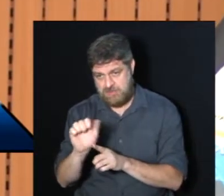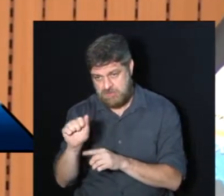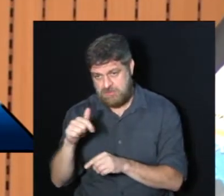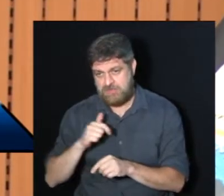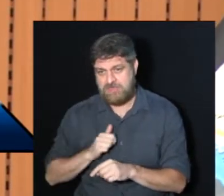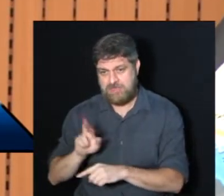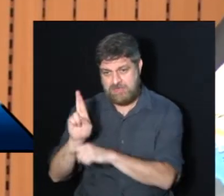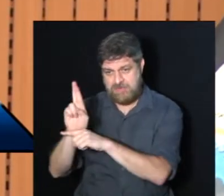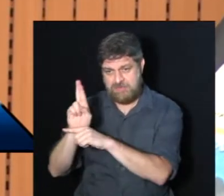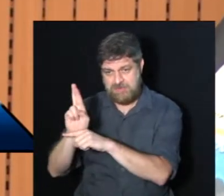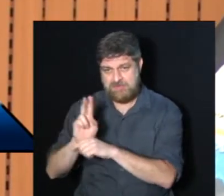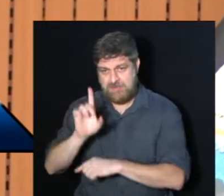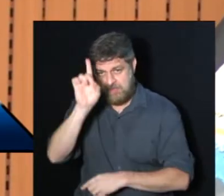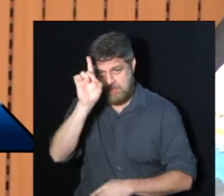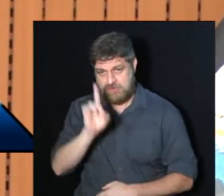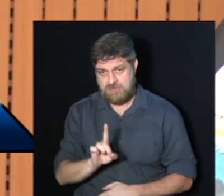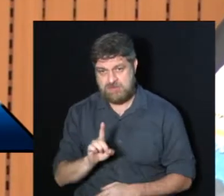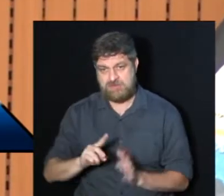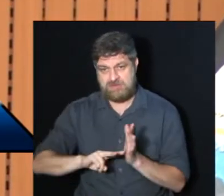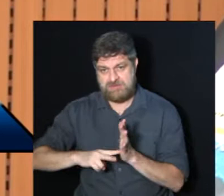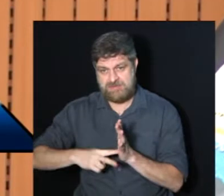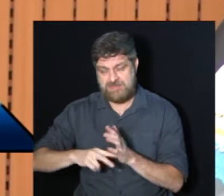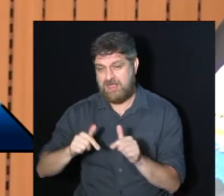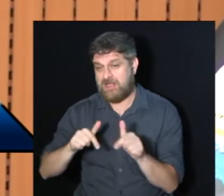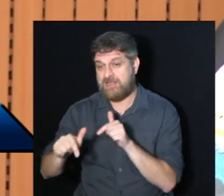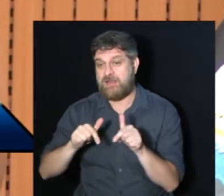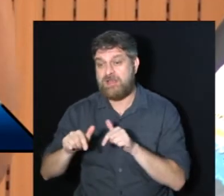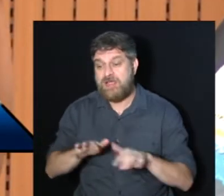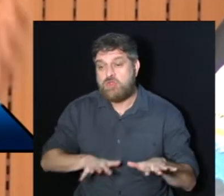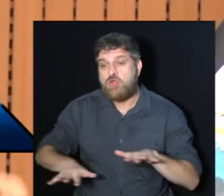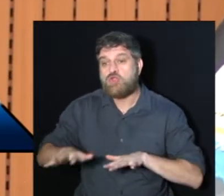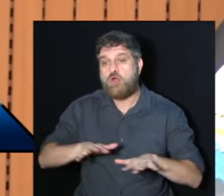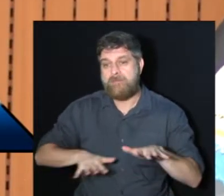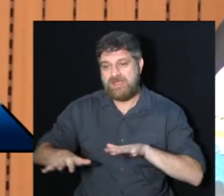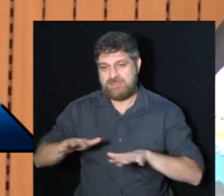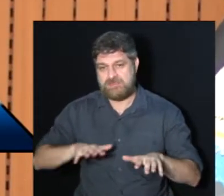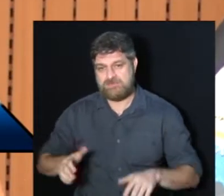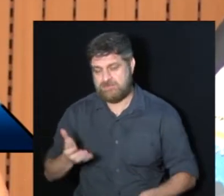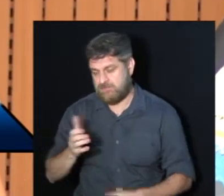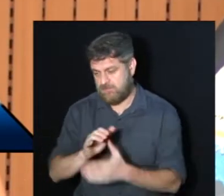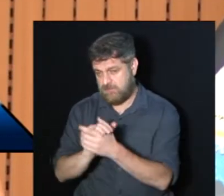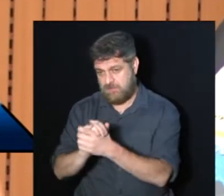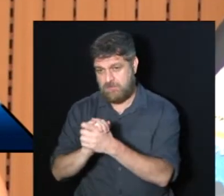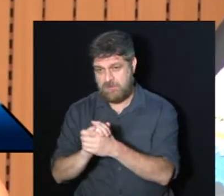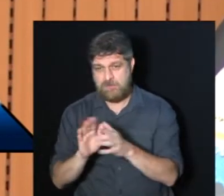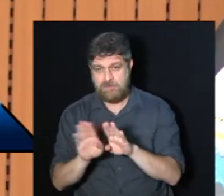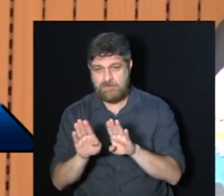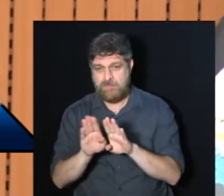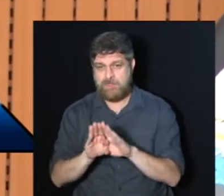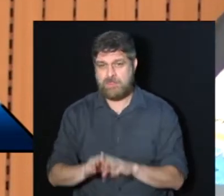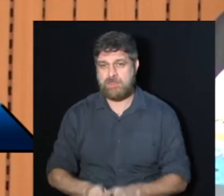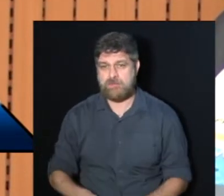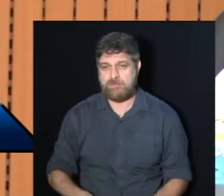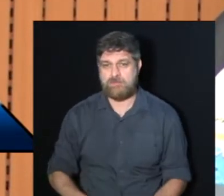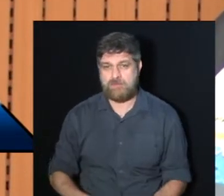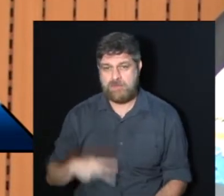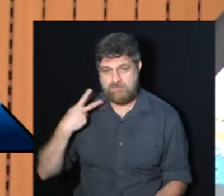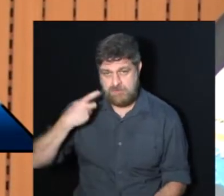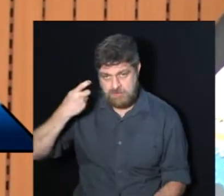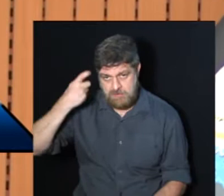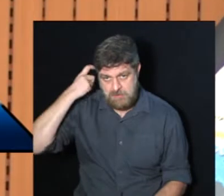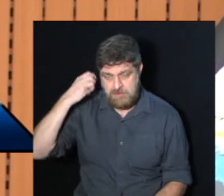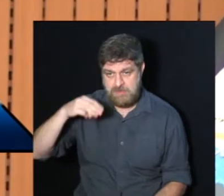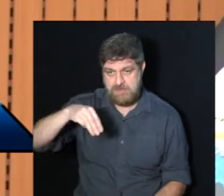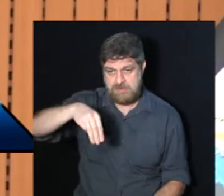Campinas e diretora do Sindicato dos Trabalhadoras Domésticas. Gostaria de saudar a presença também da Marcela Moreira, que é ex-vereadora aqui